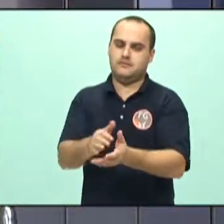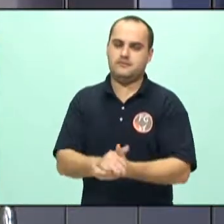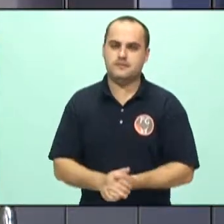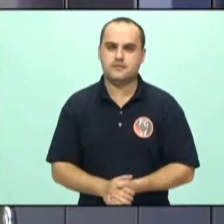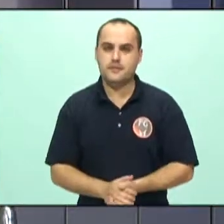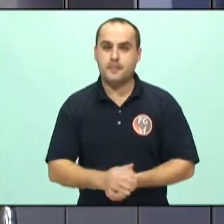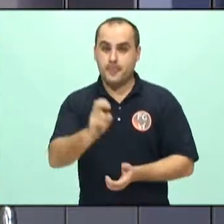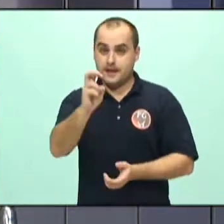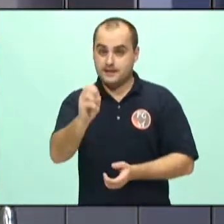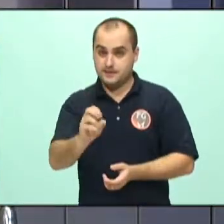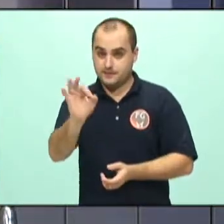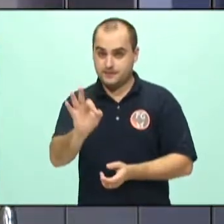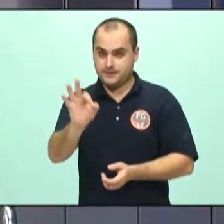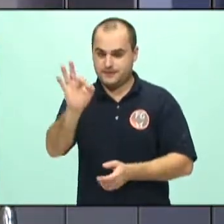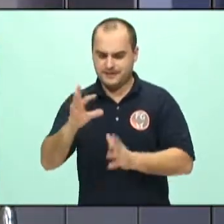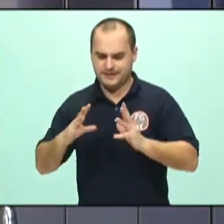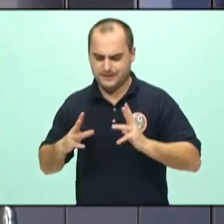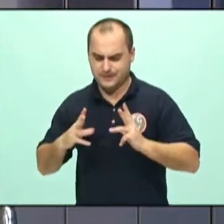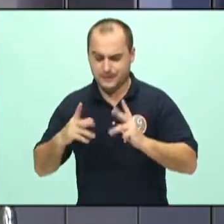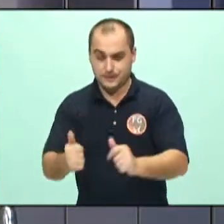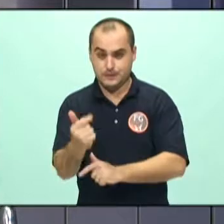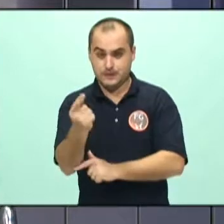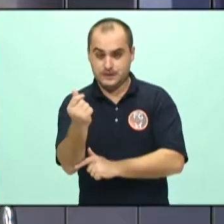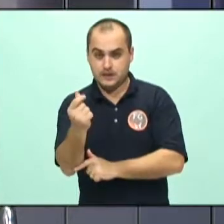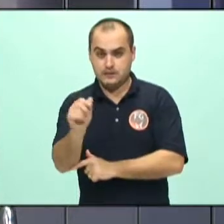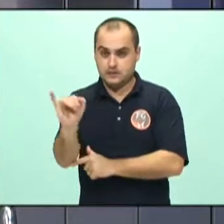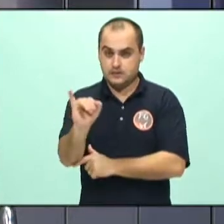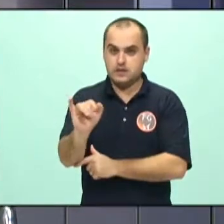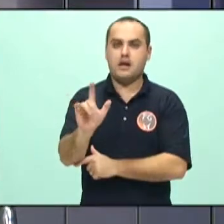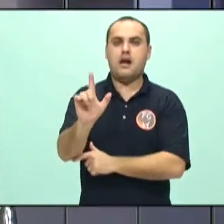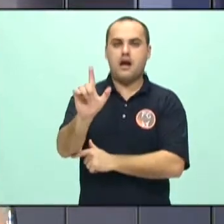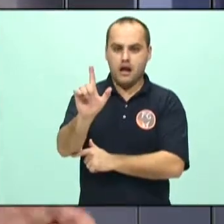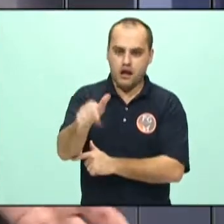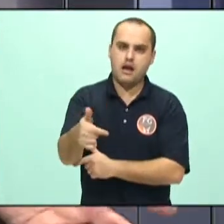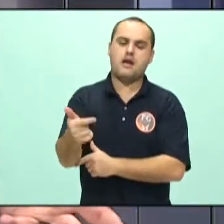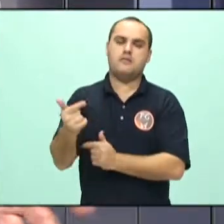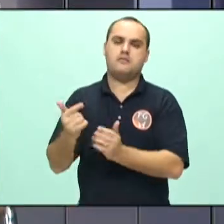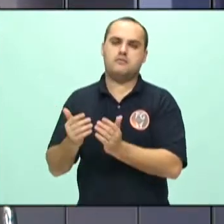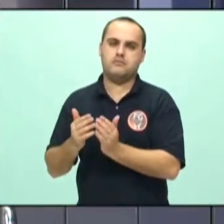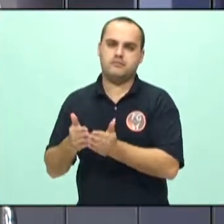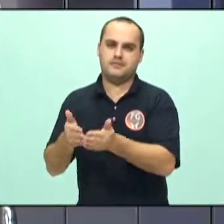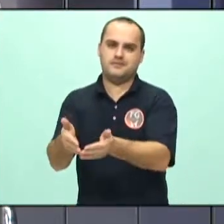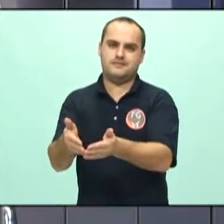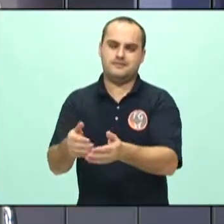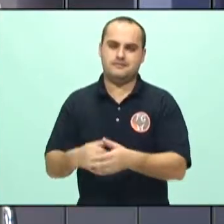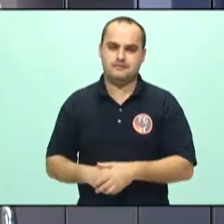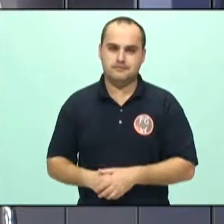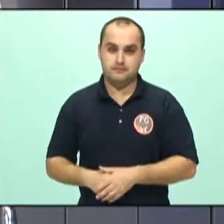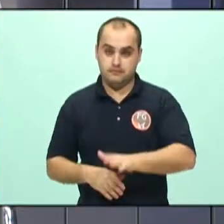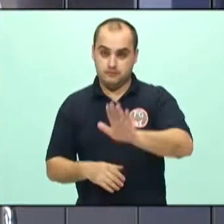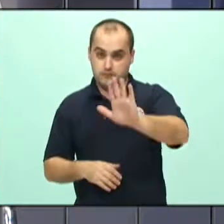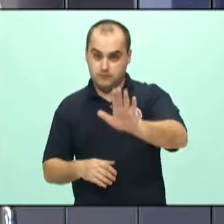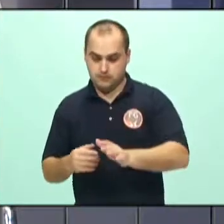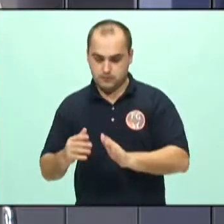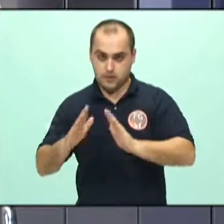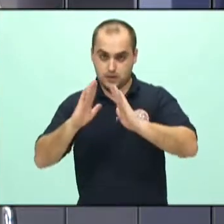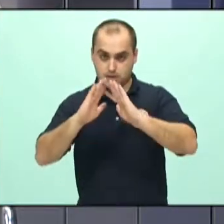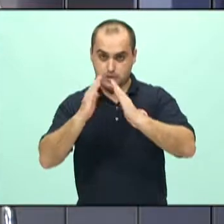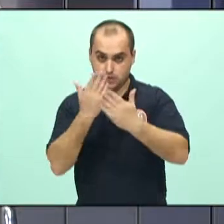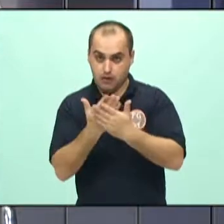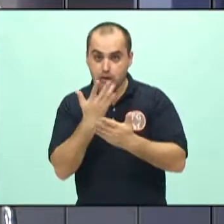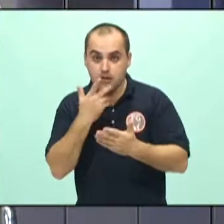de 50% de tudo que Itajaí arrecada vem da atividade portuária. Ou seja, se tem uma creche sendo construída é porque Itajaí tem um